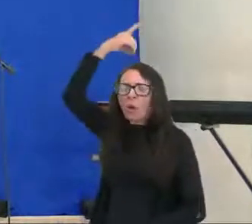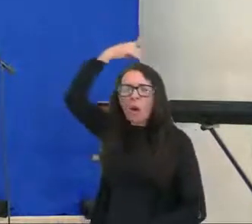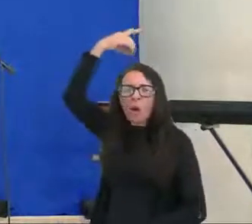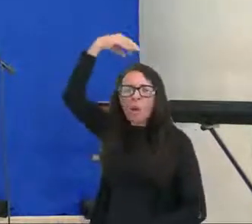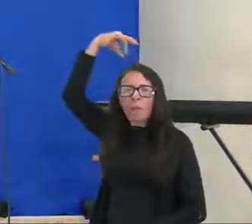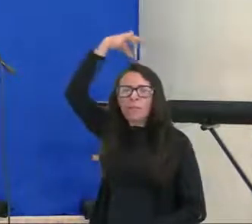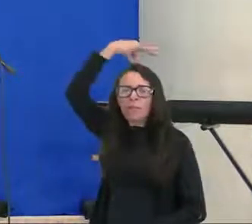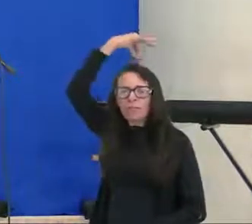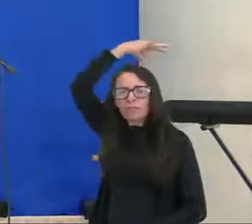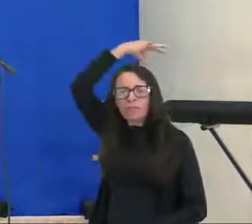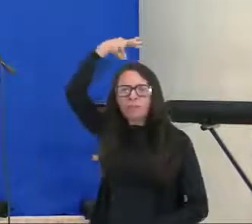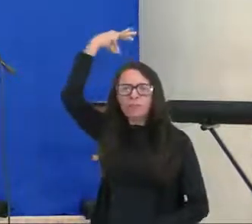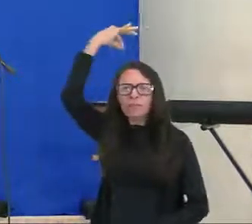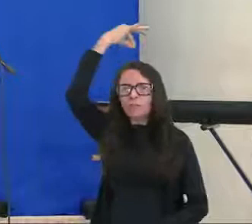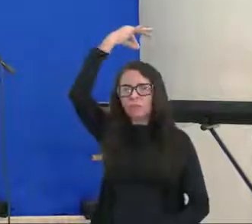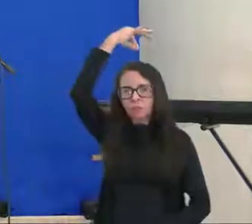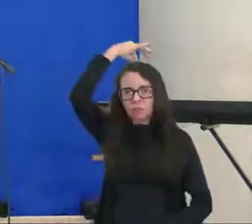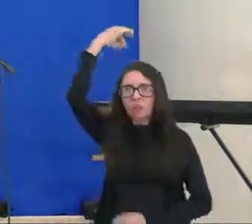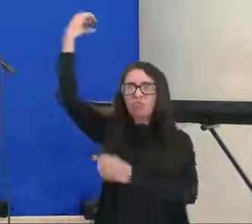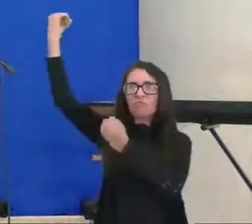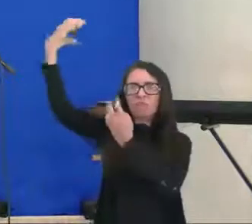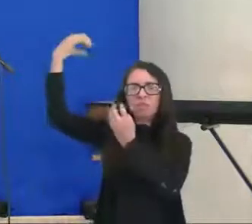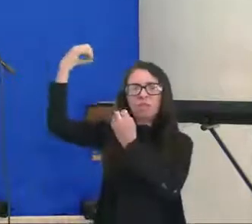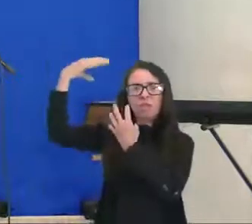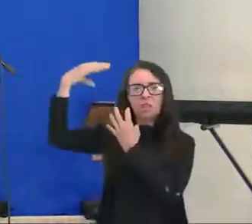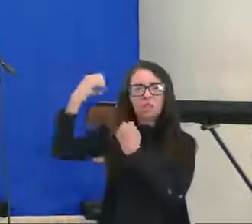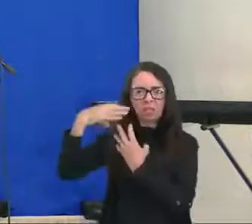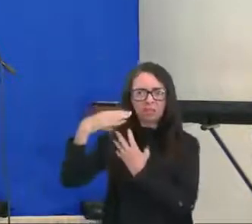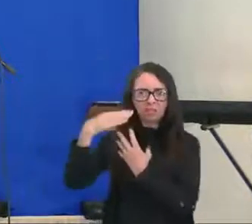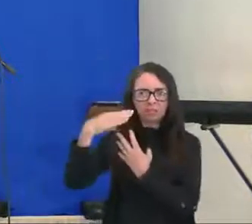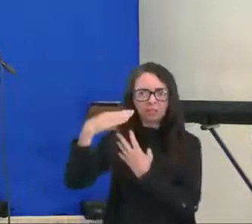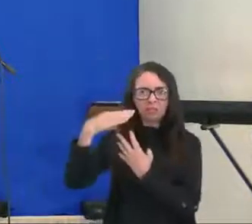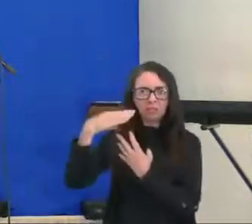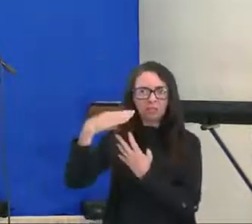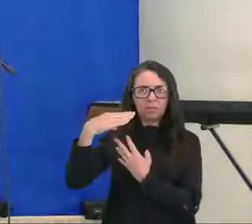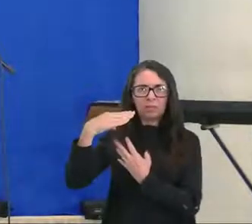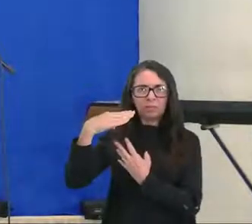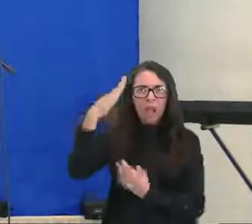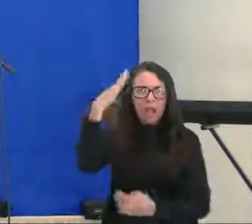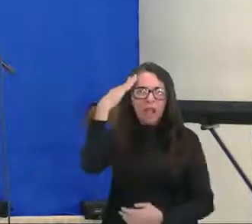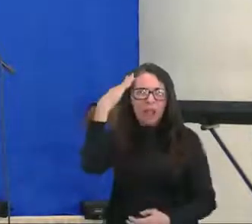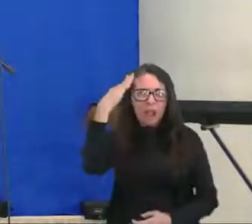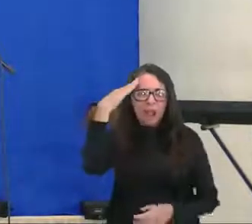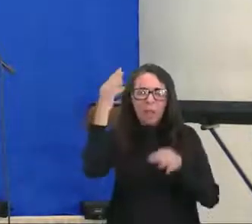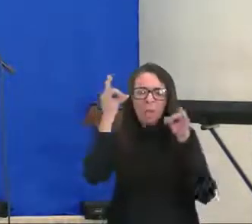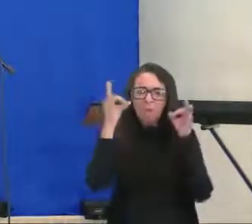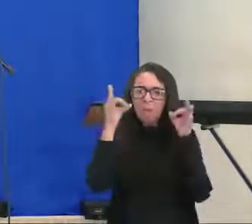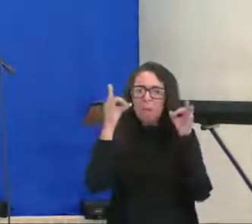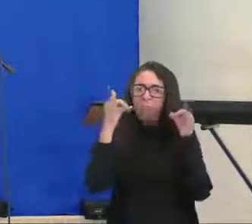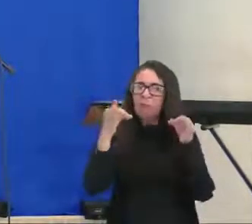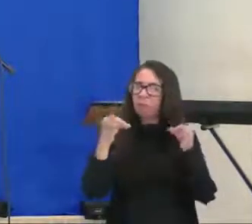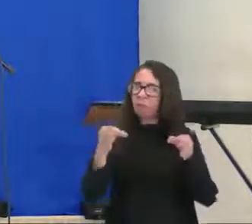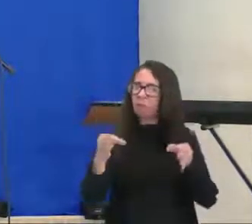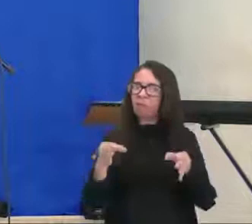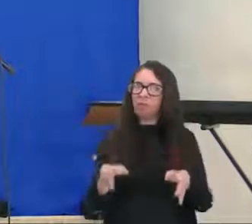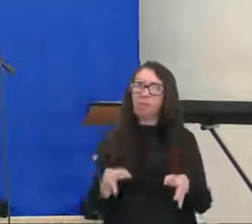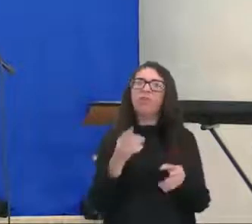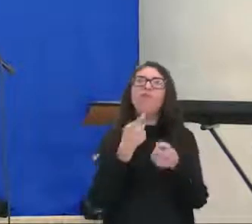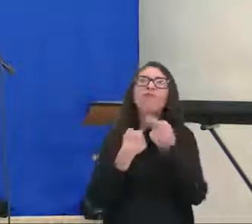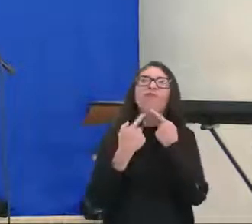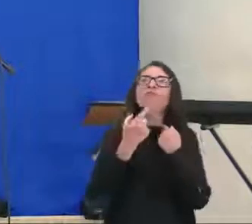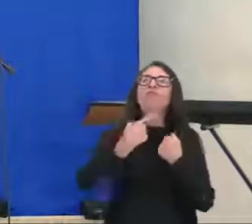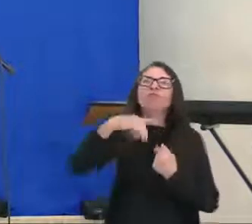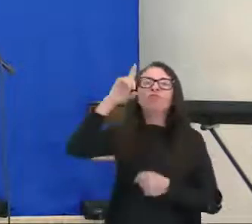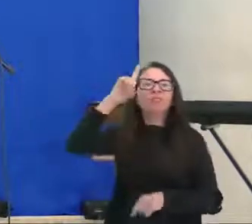igreja, o corpo de Cristo, que somos nós aqui reunidos, nós somos galardoados, presenteados com a presença do Espírito